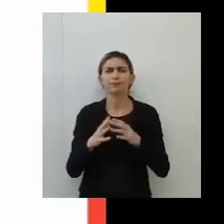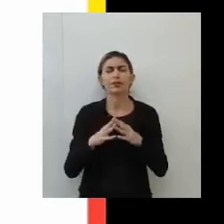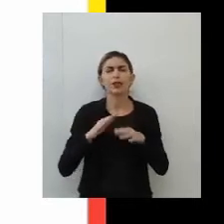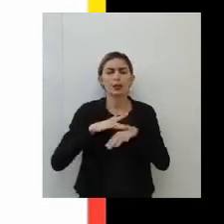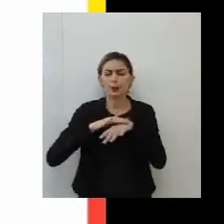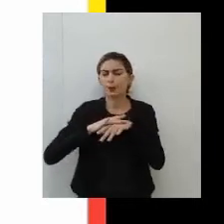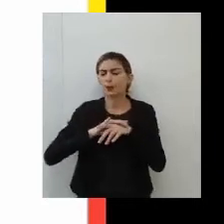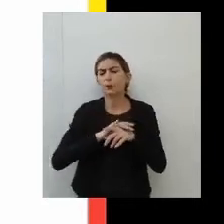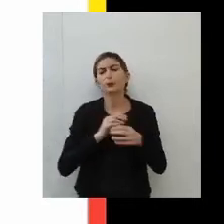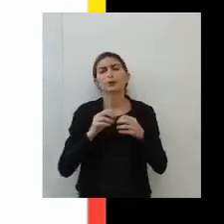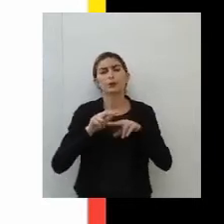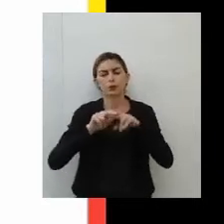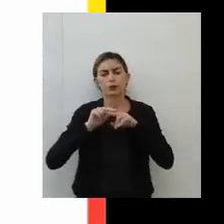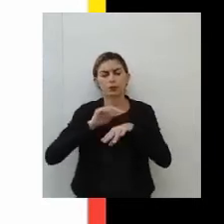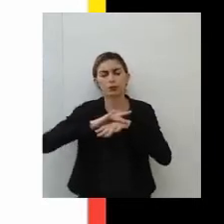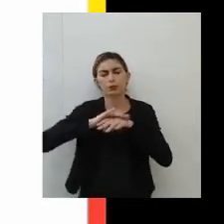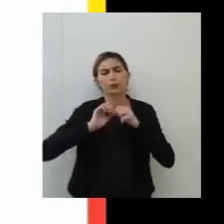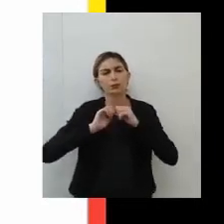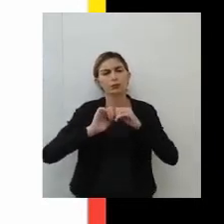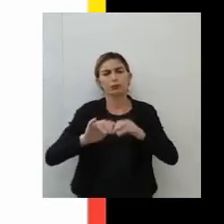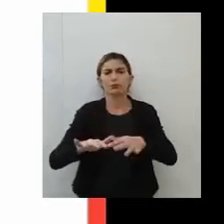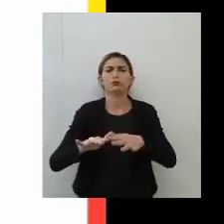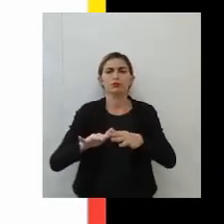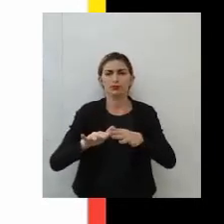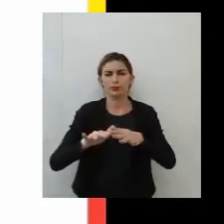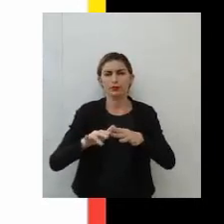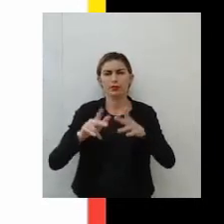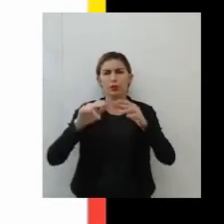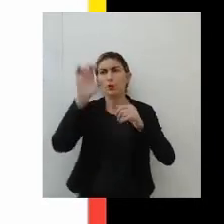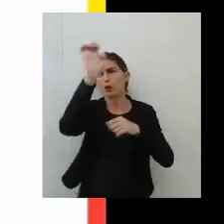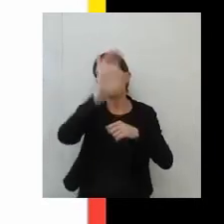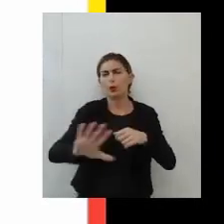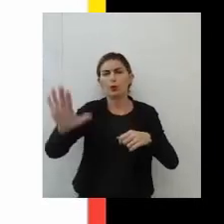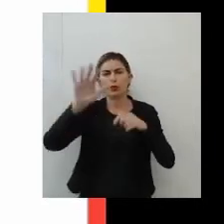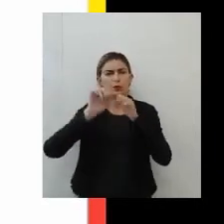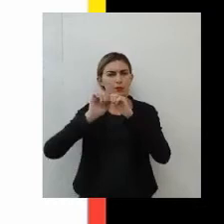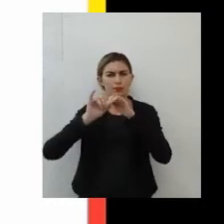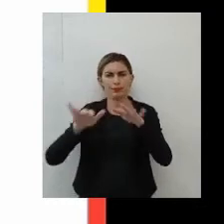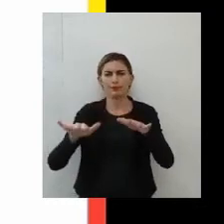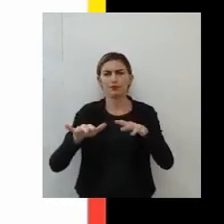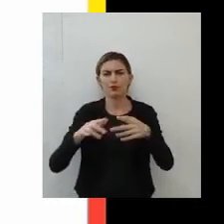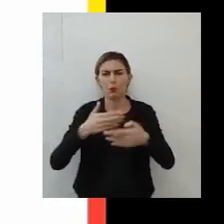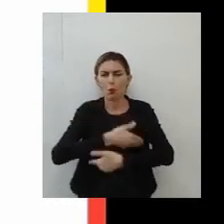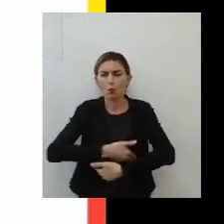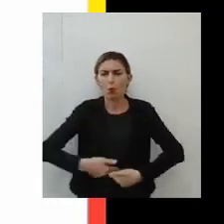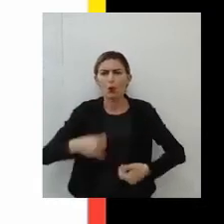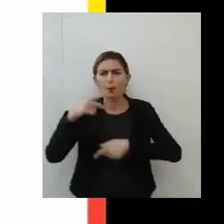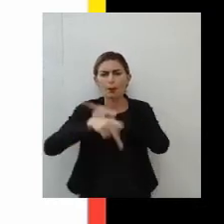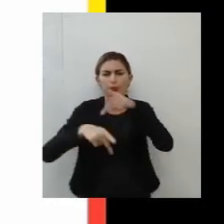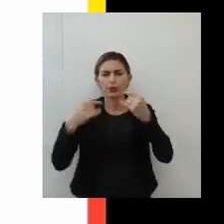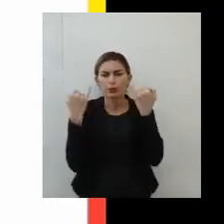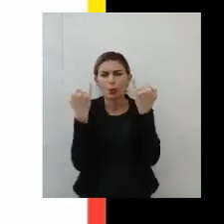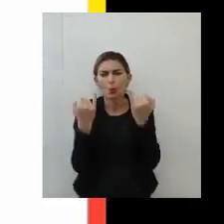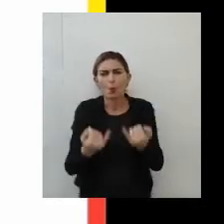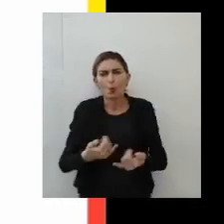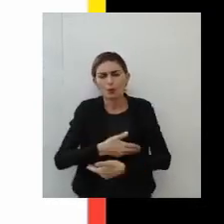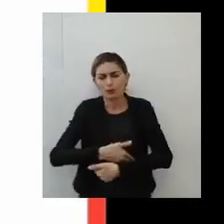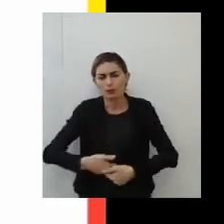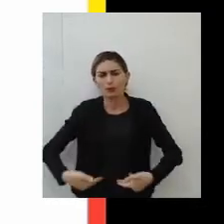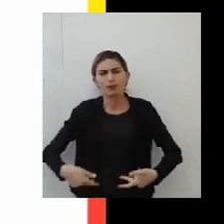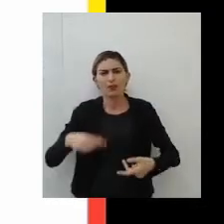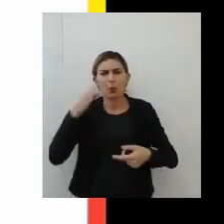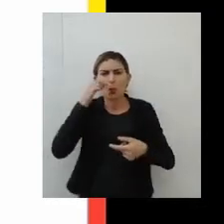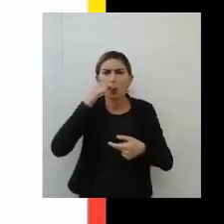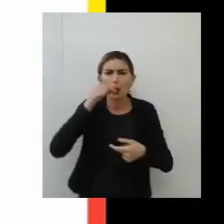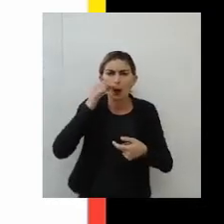peste encontrar um parque de diversões na Europa. Tá aí, ó. Desnutrição da população, ratos